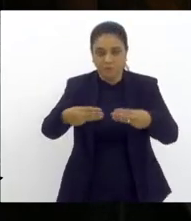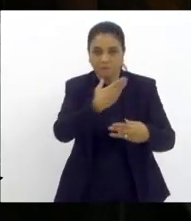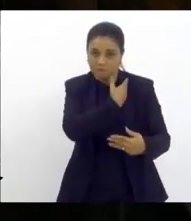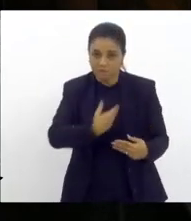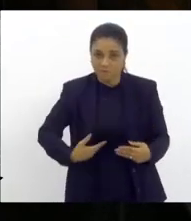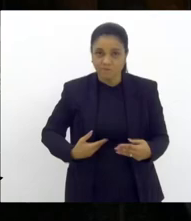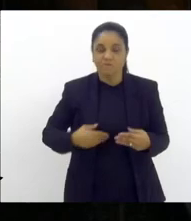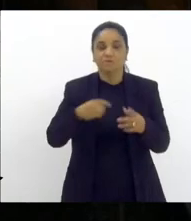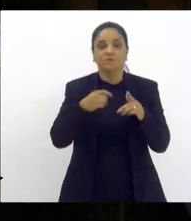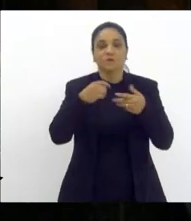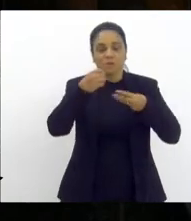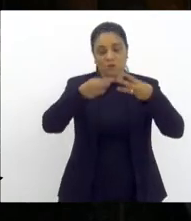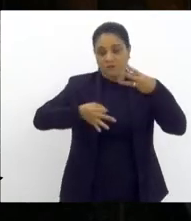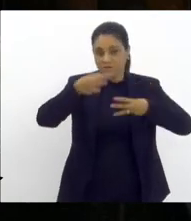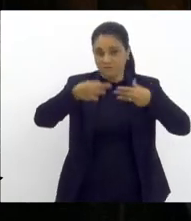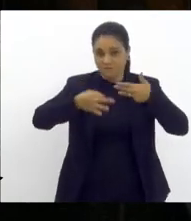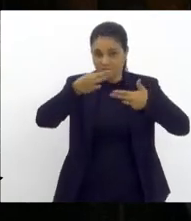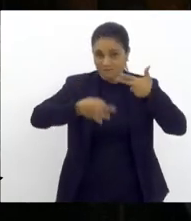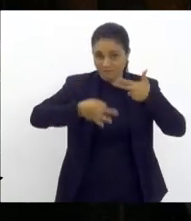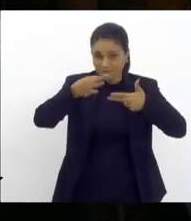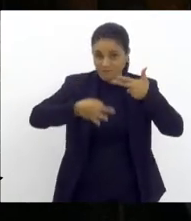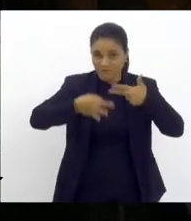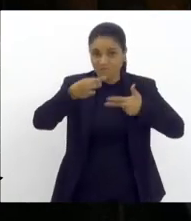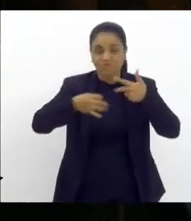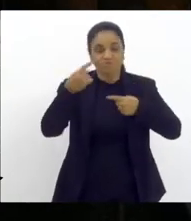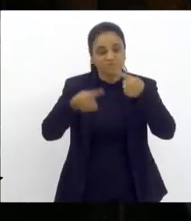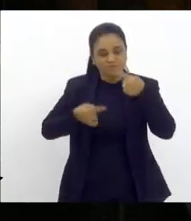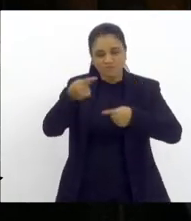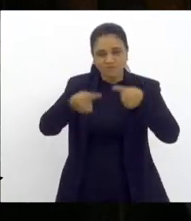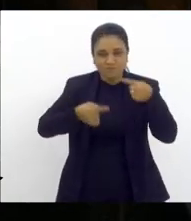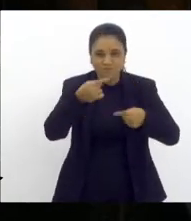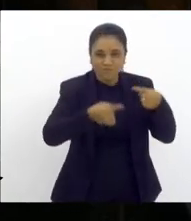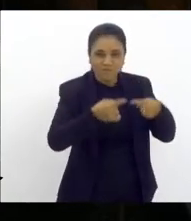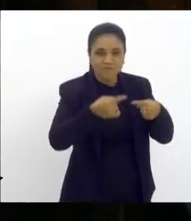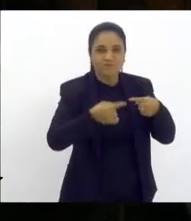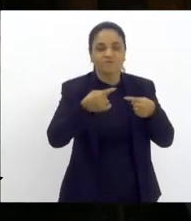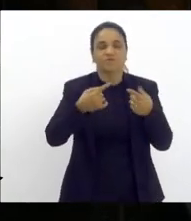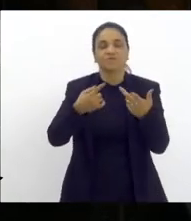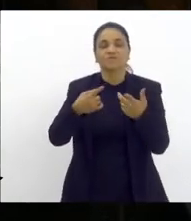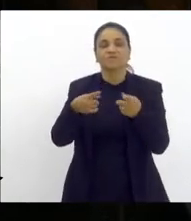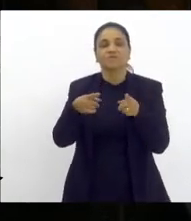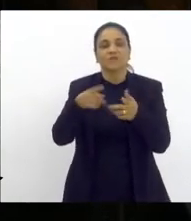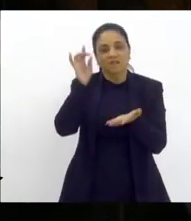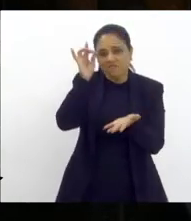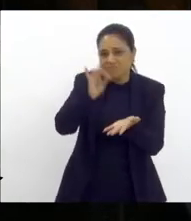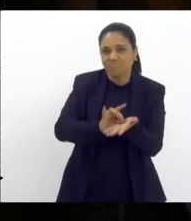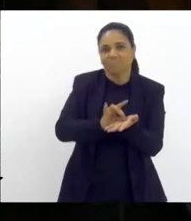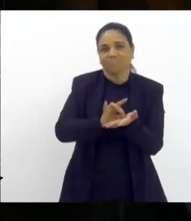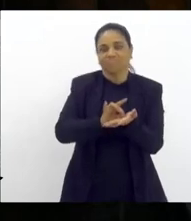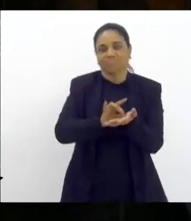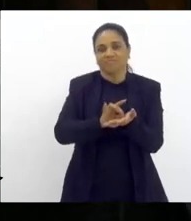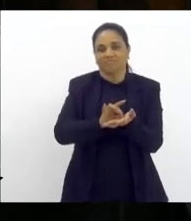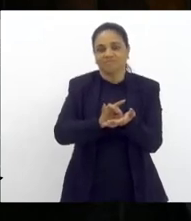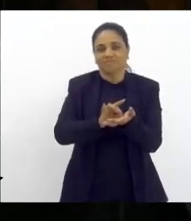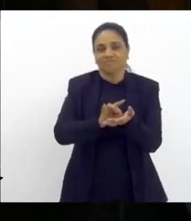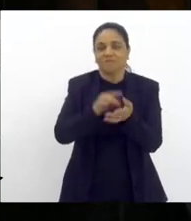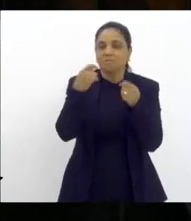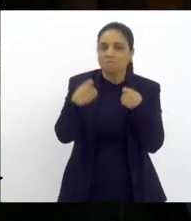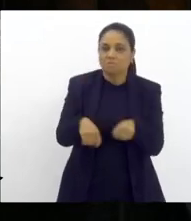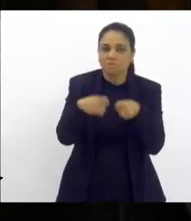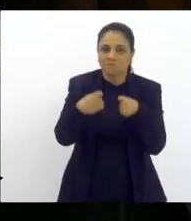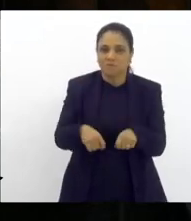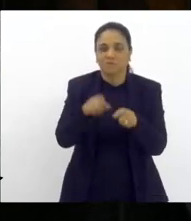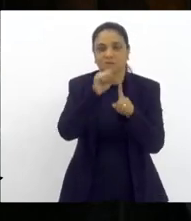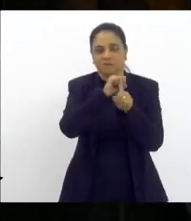estávamos todos presentes discutindo colocando em debate esta realidade cada vez mais necessária para